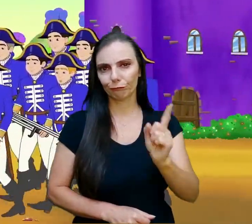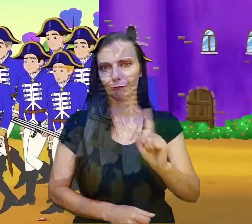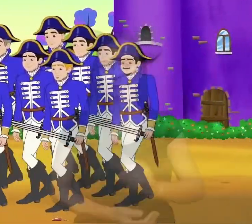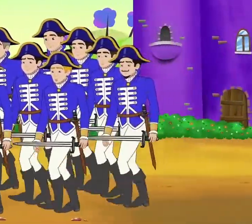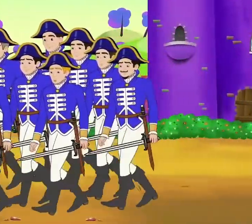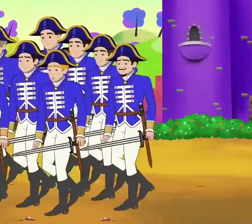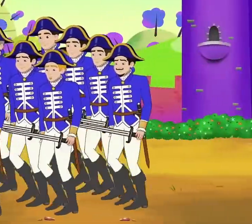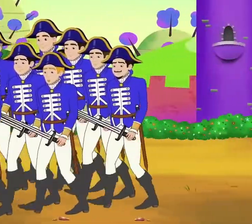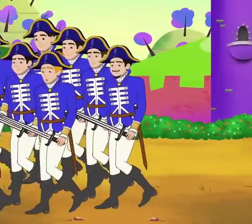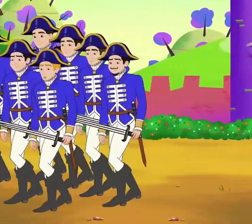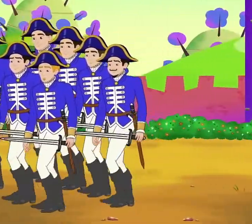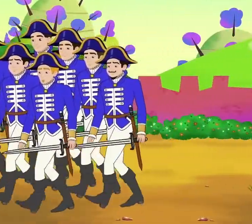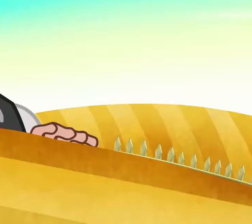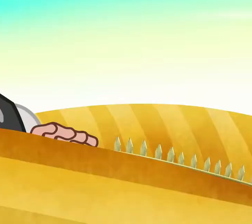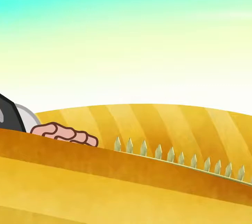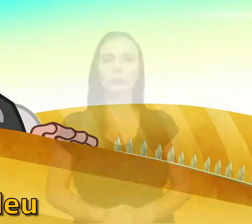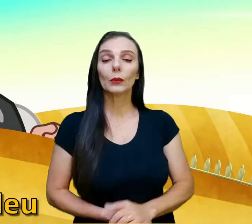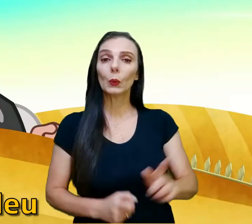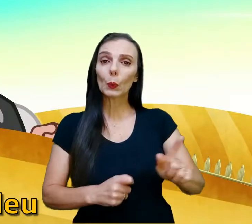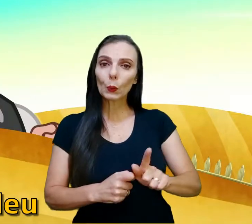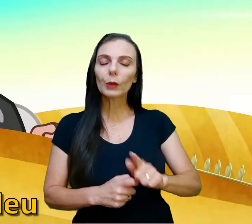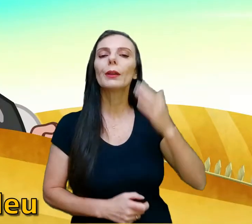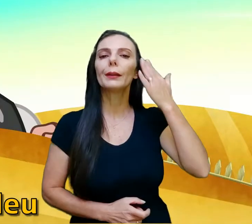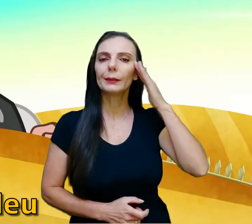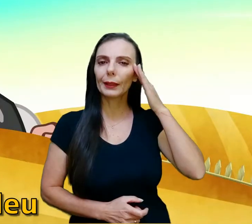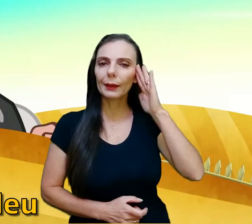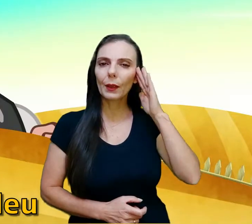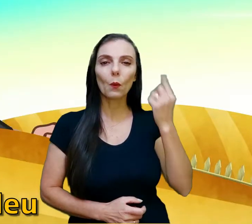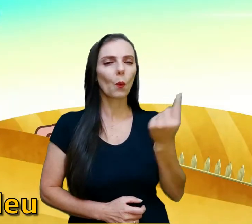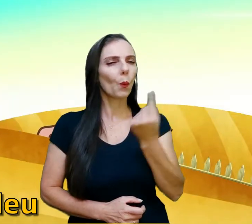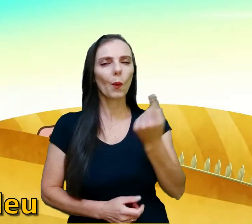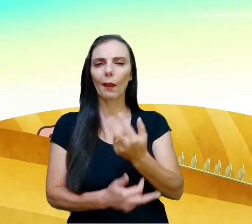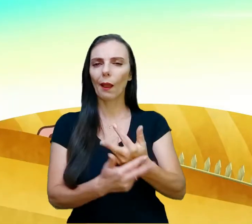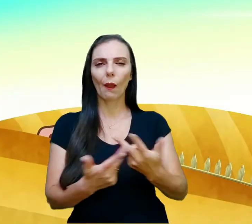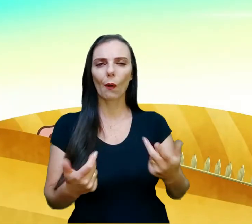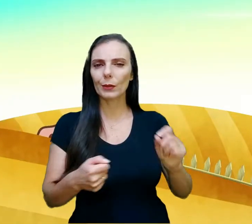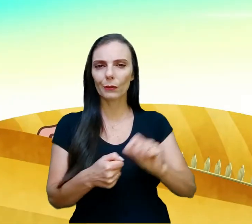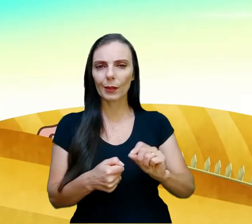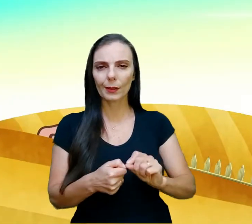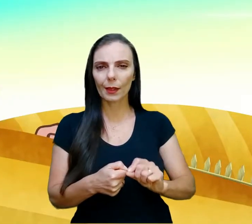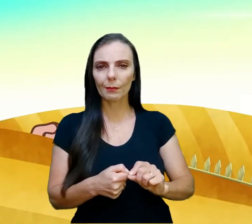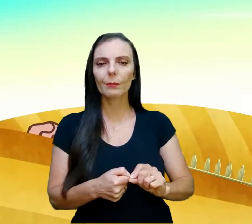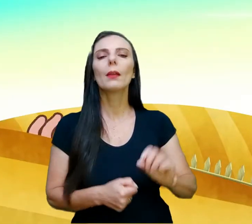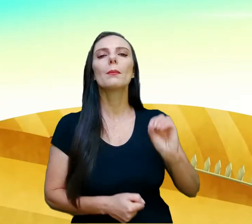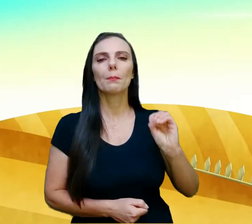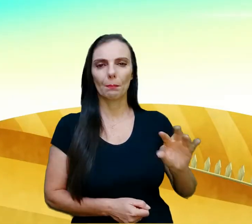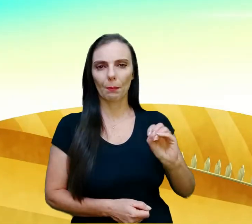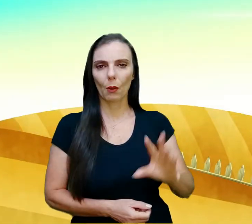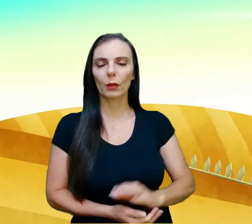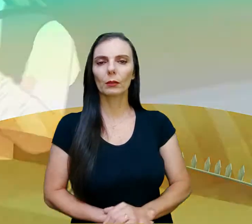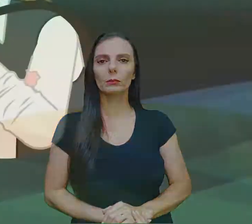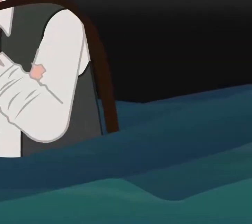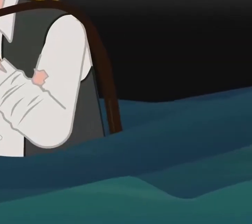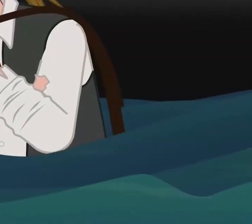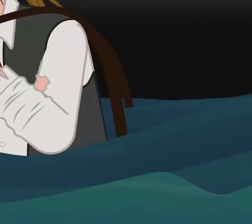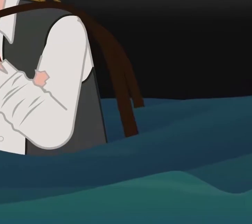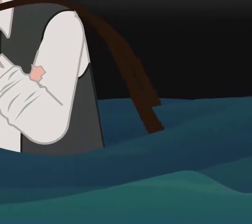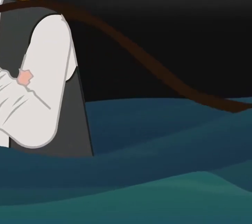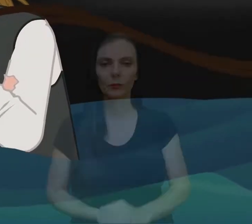de ideia. E Gulliver finalmente entendeu que sua única opção era ir